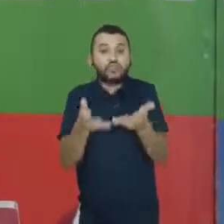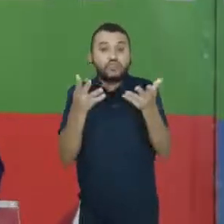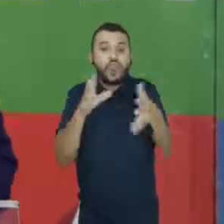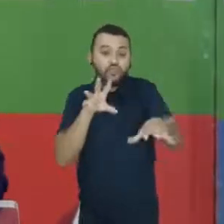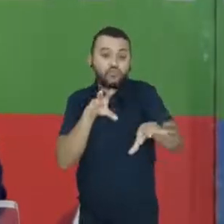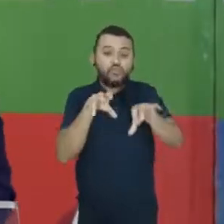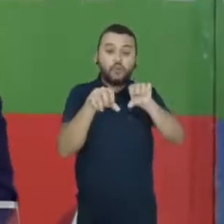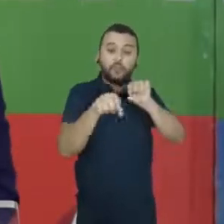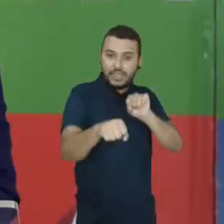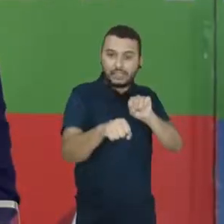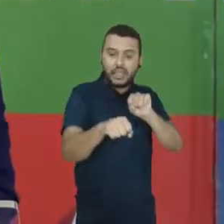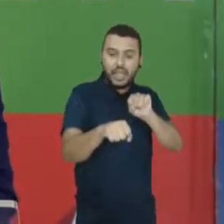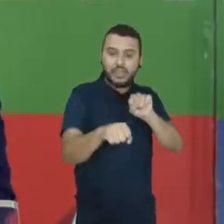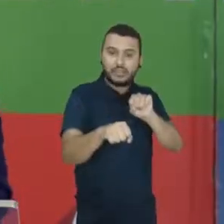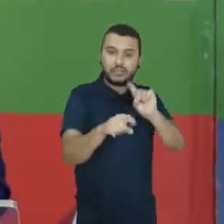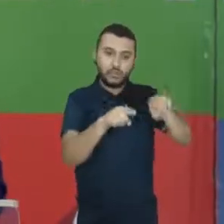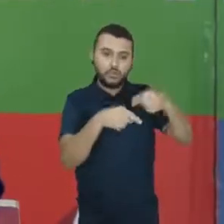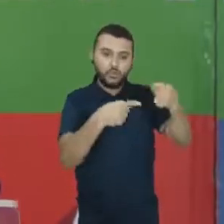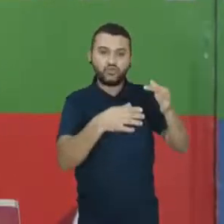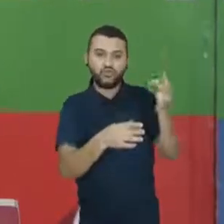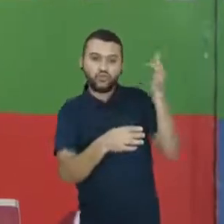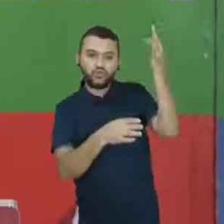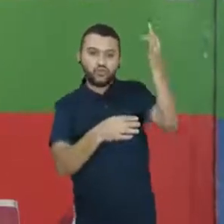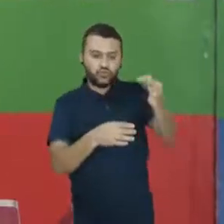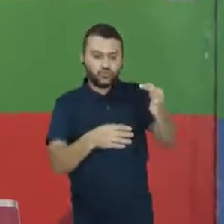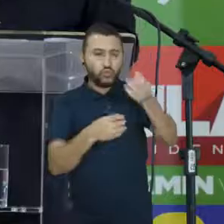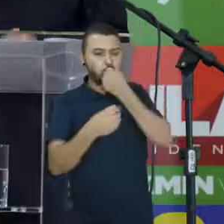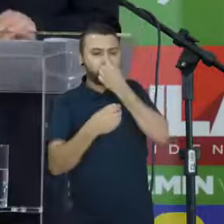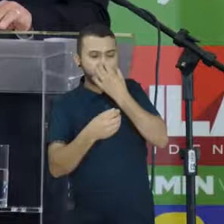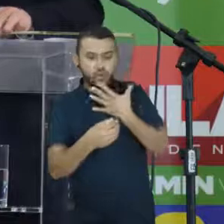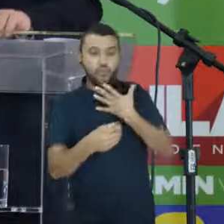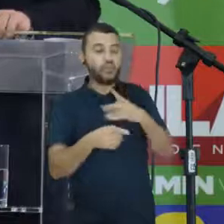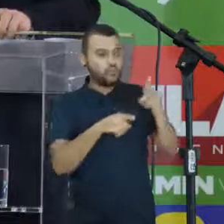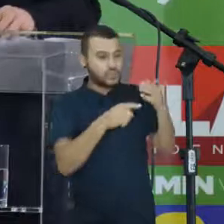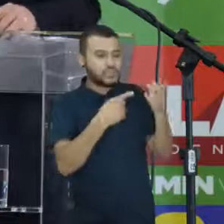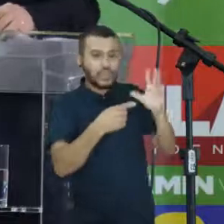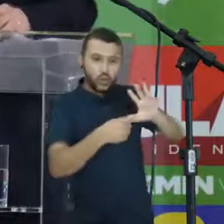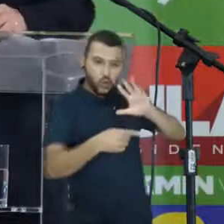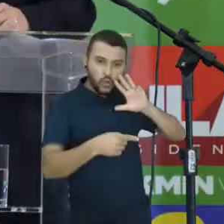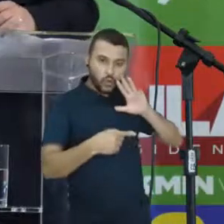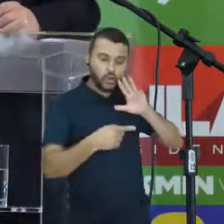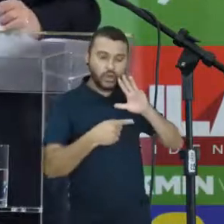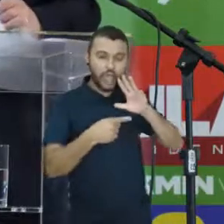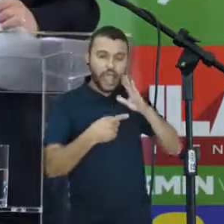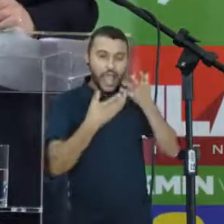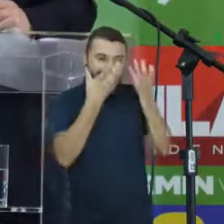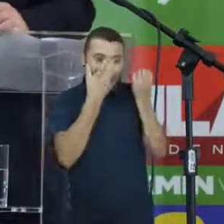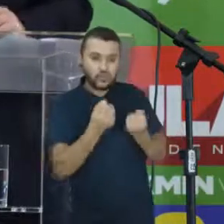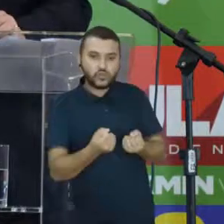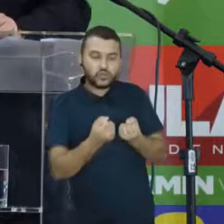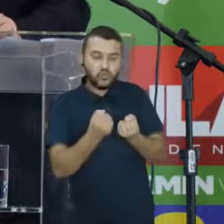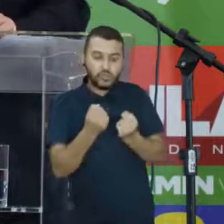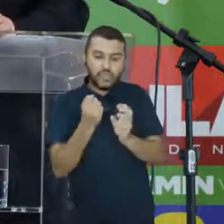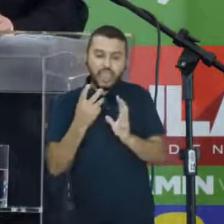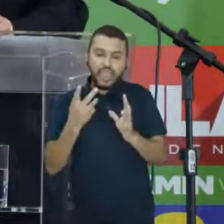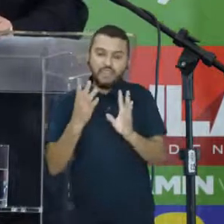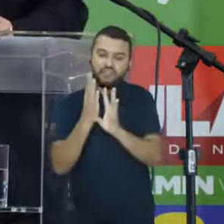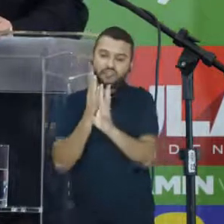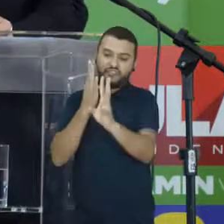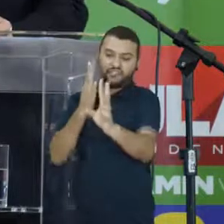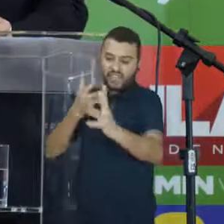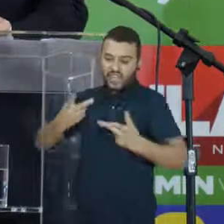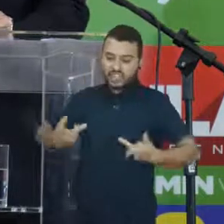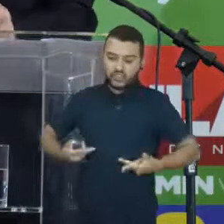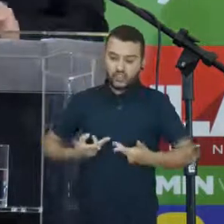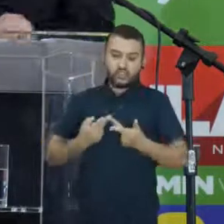digno. Quando o senhor se compromete conosco de zerar as filas de exames e cirurgias que estão atrasadas por conta da